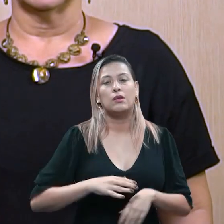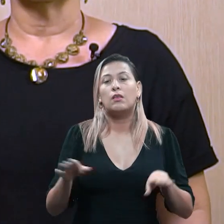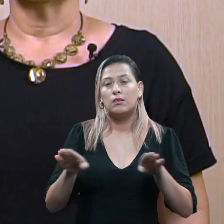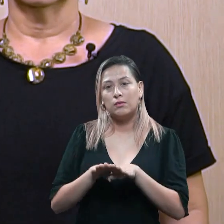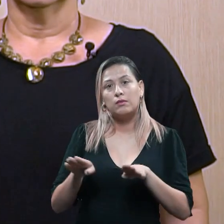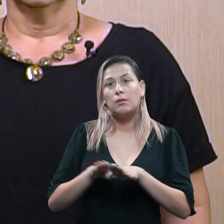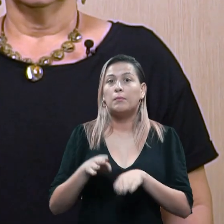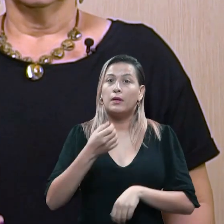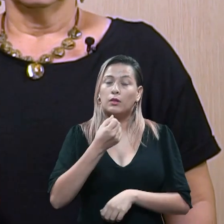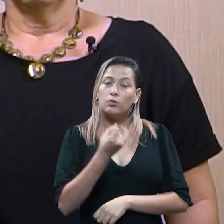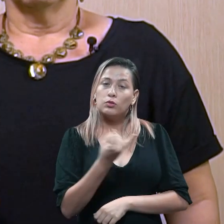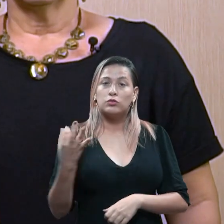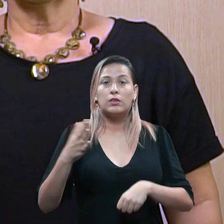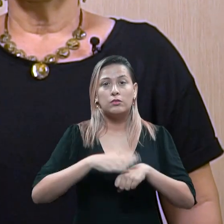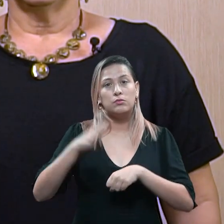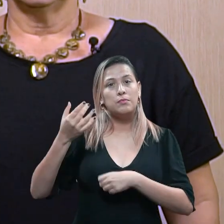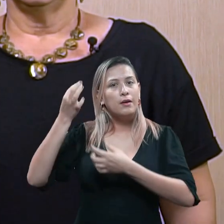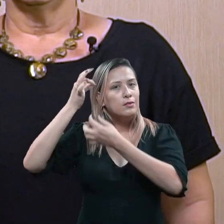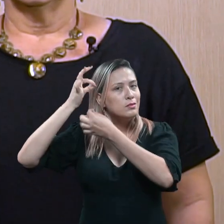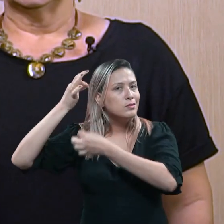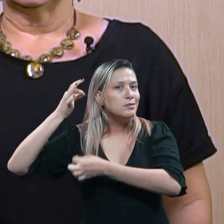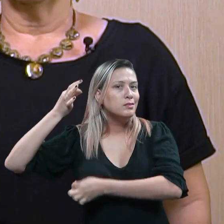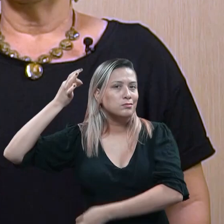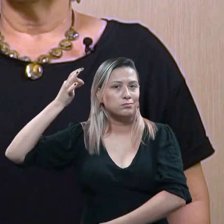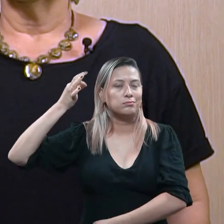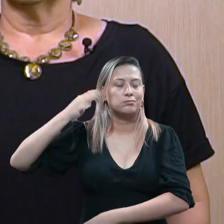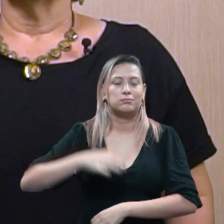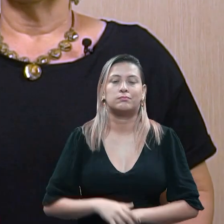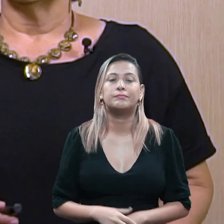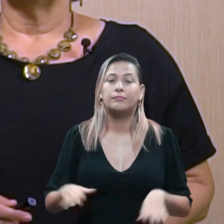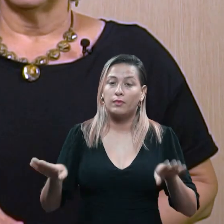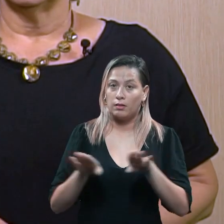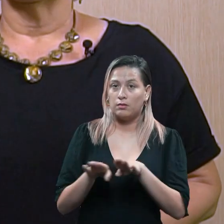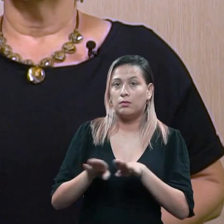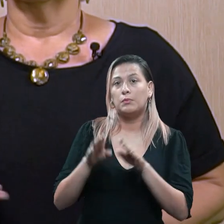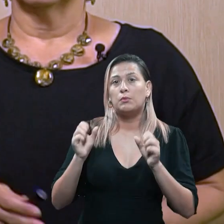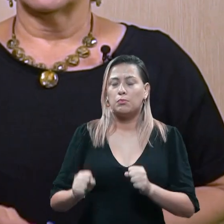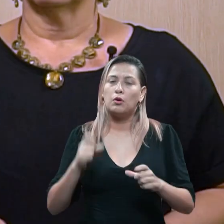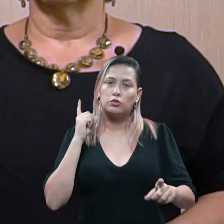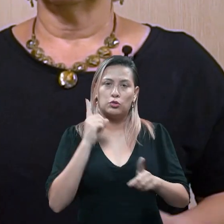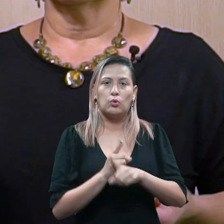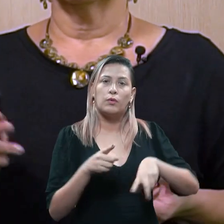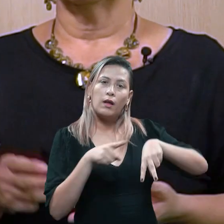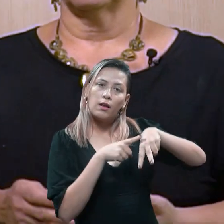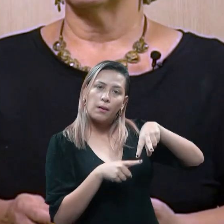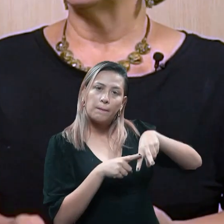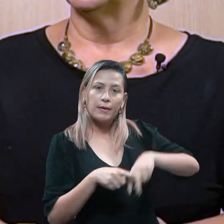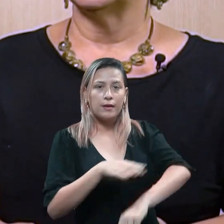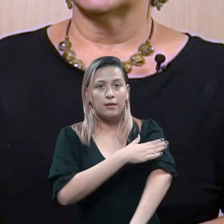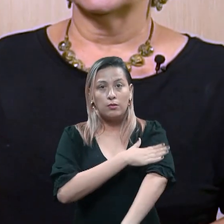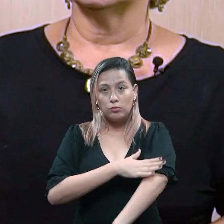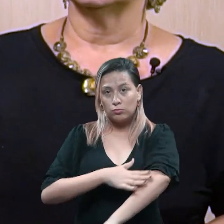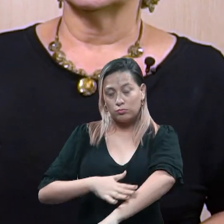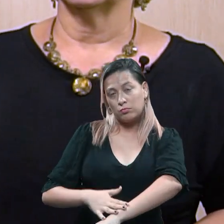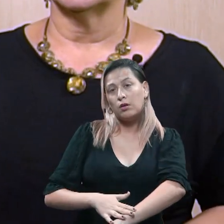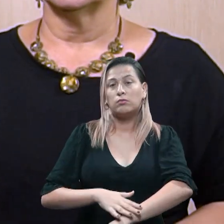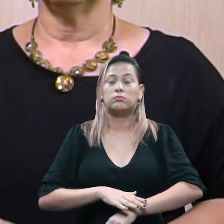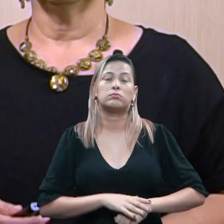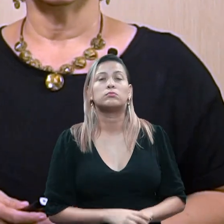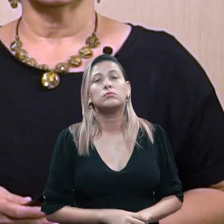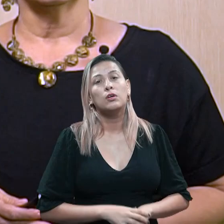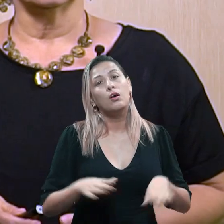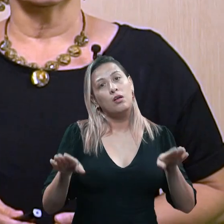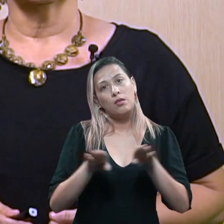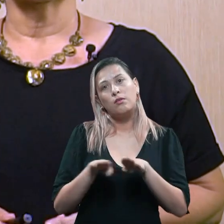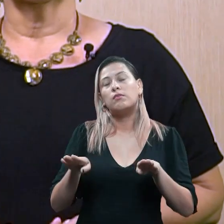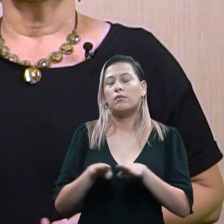crescem mais. Mas também os encontramos nas pernas, nos braços, nos órgãos genitais externos